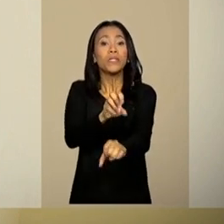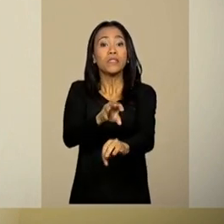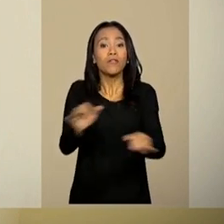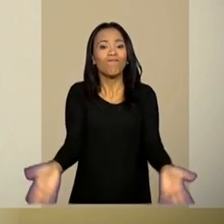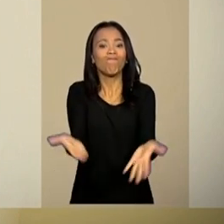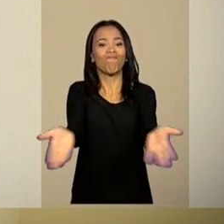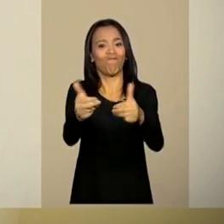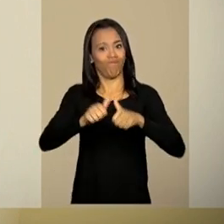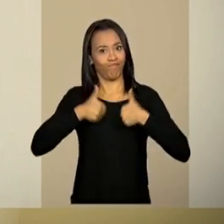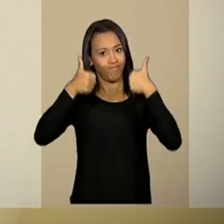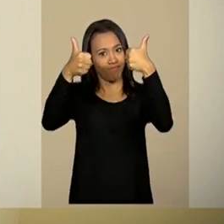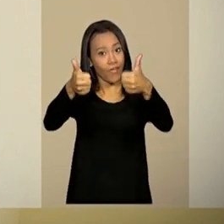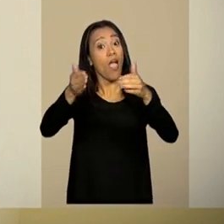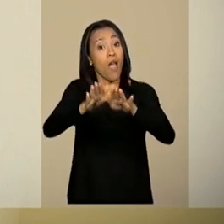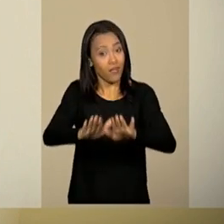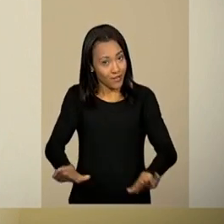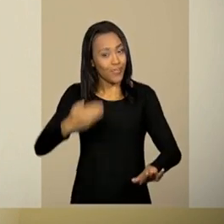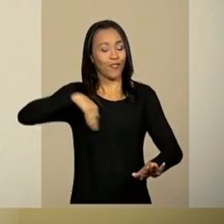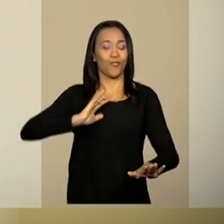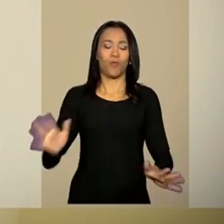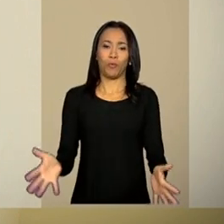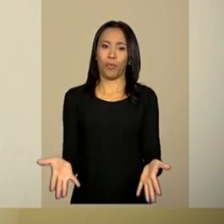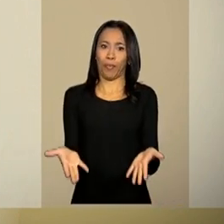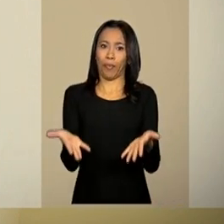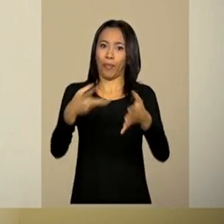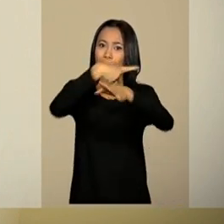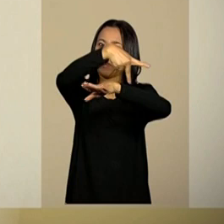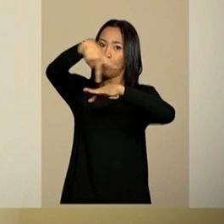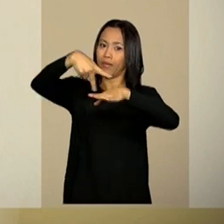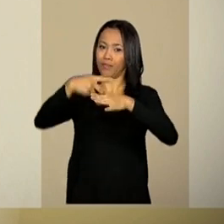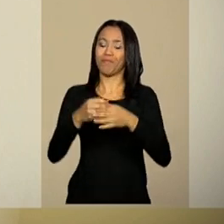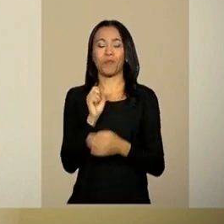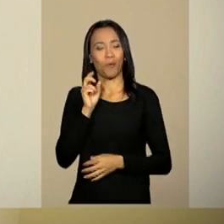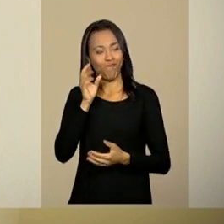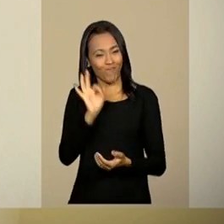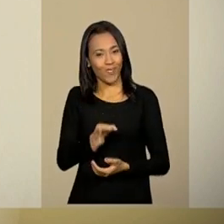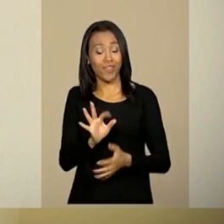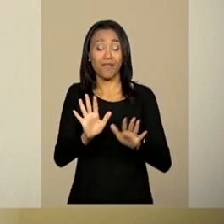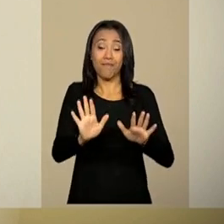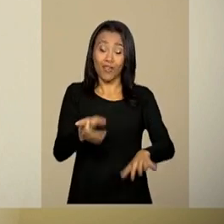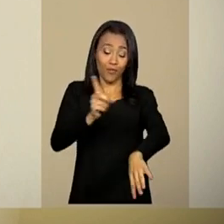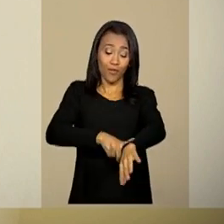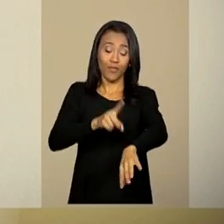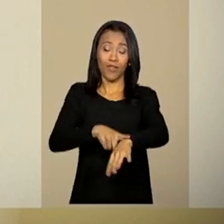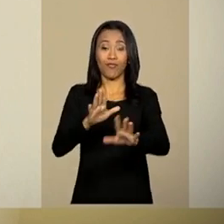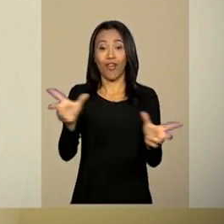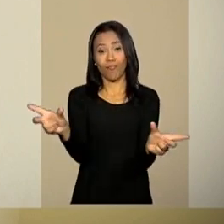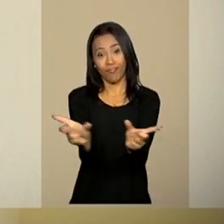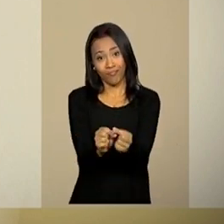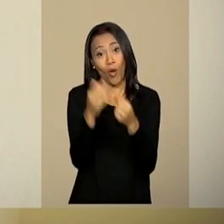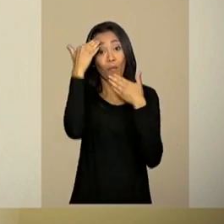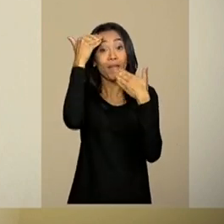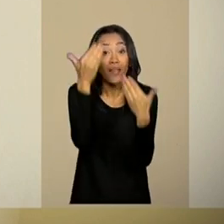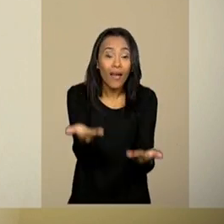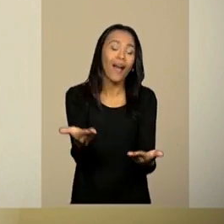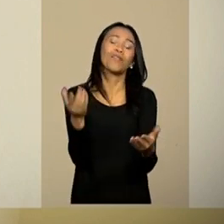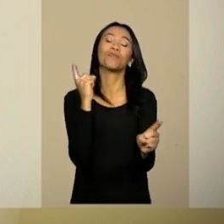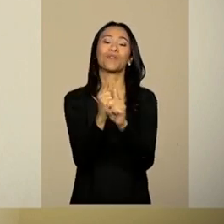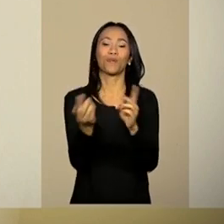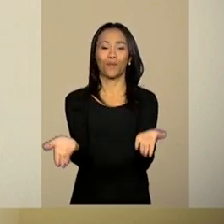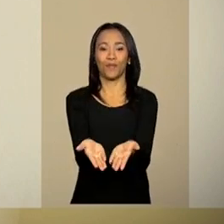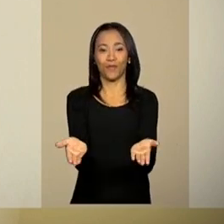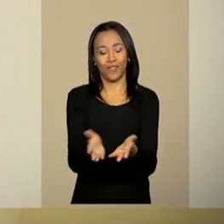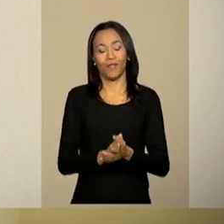assim que estamos construindo uma grande nação Com certeza presidenta agora infelizmente O Nosso Tempo Acabou obrigado por mais esse